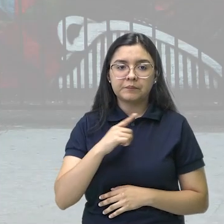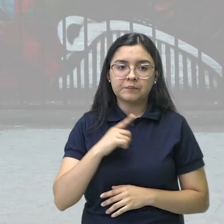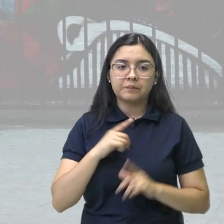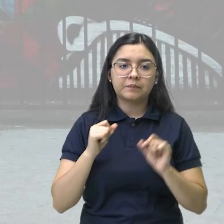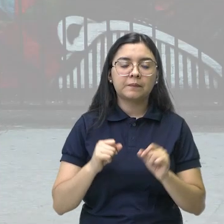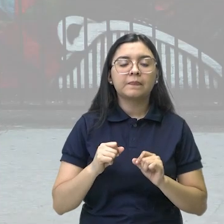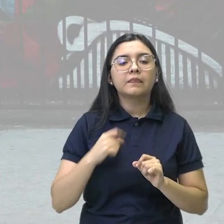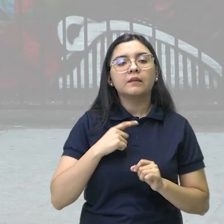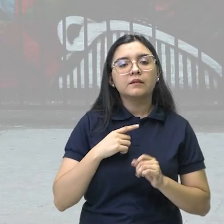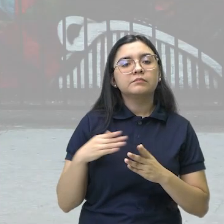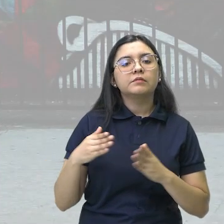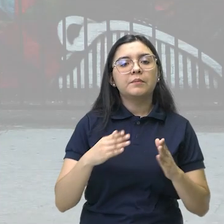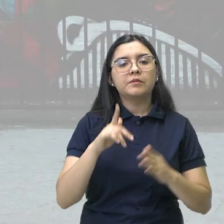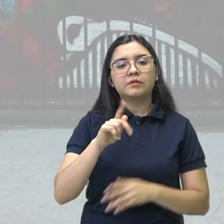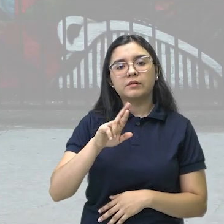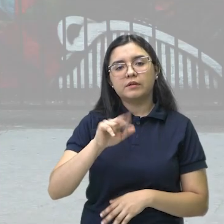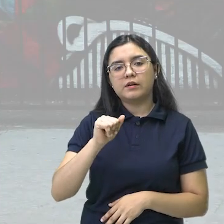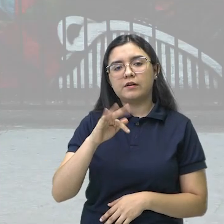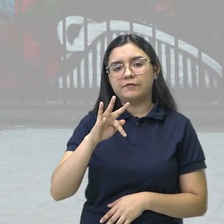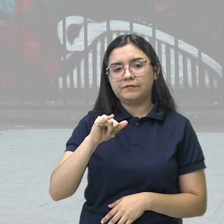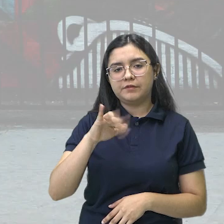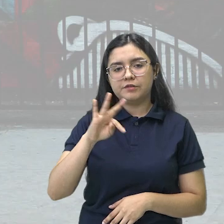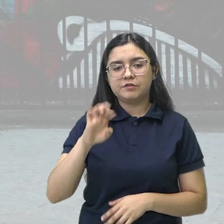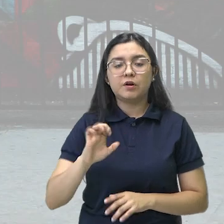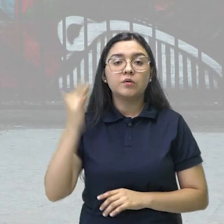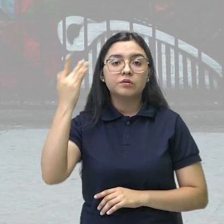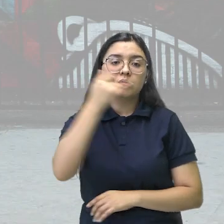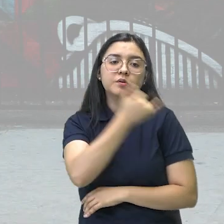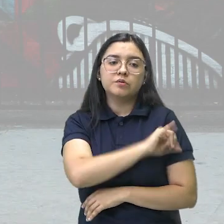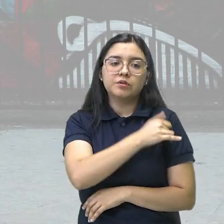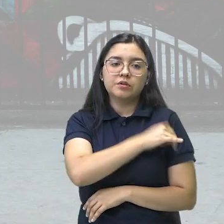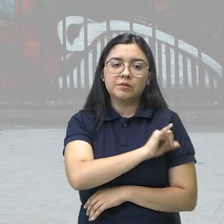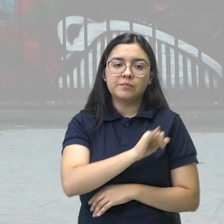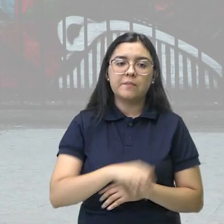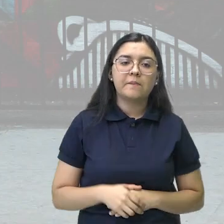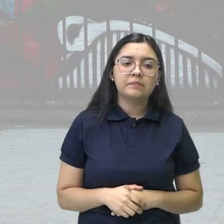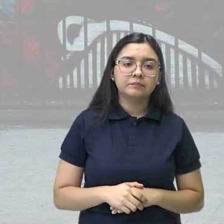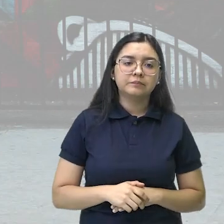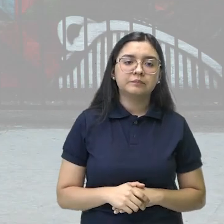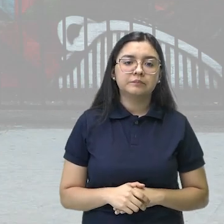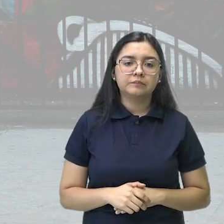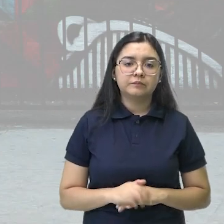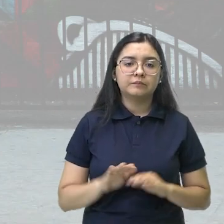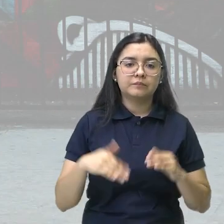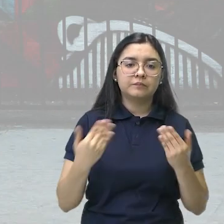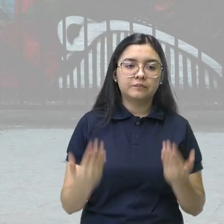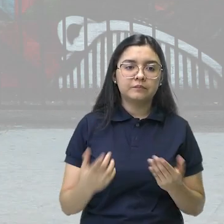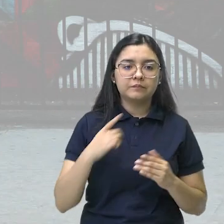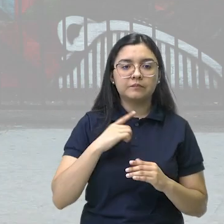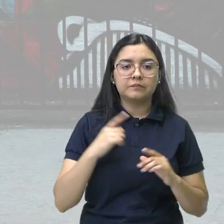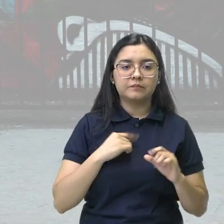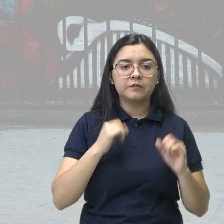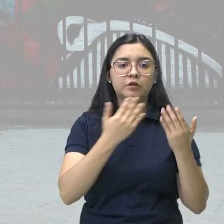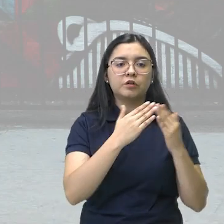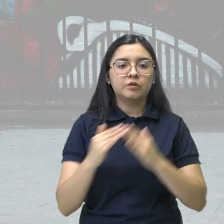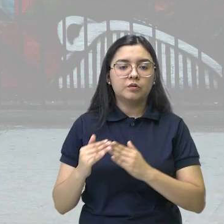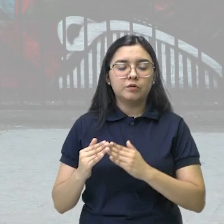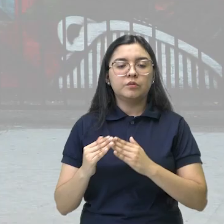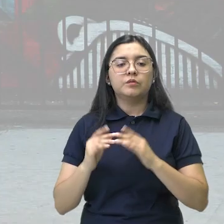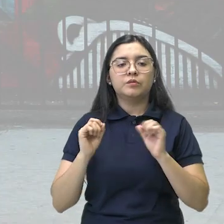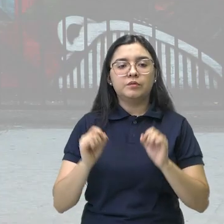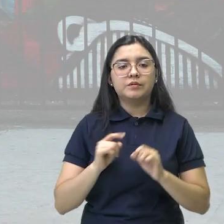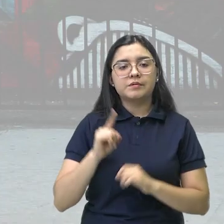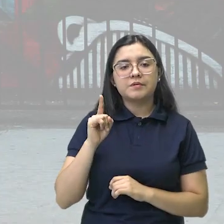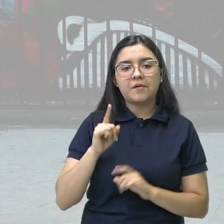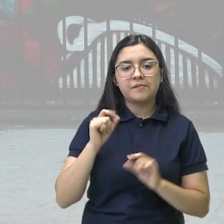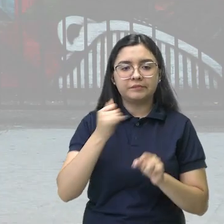Caminho do Grafite, que aconteceu no Rio de Janeiro. O Caminho do Grafite, no Morro dos Prazeres, em